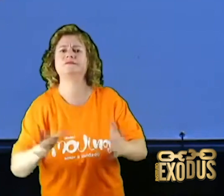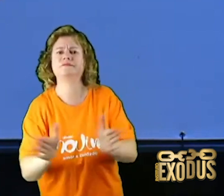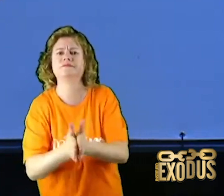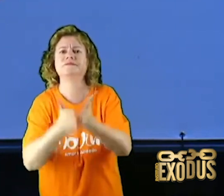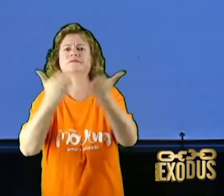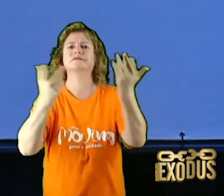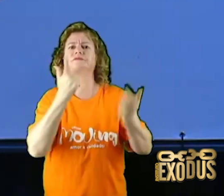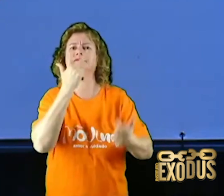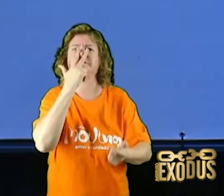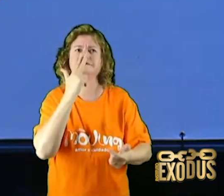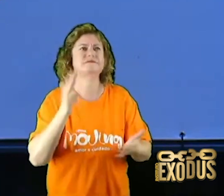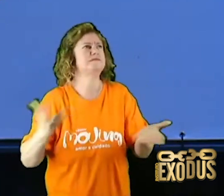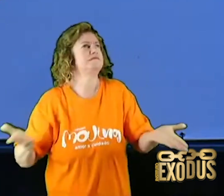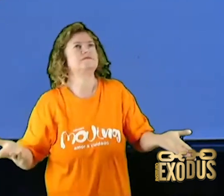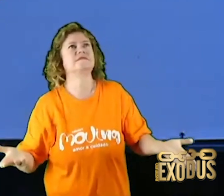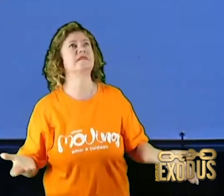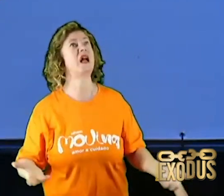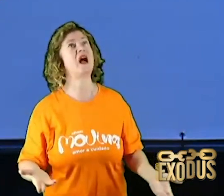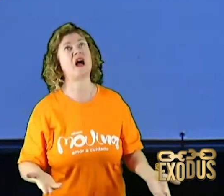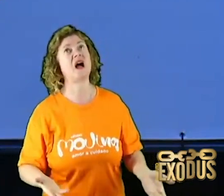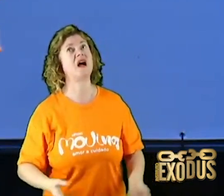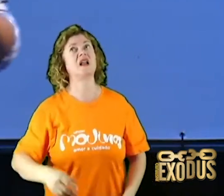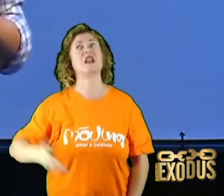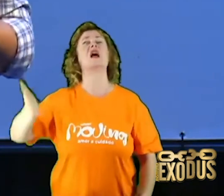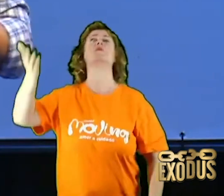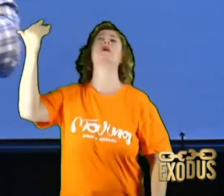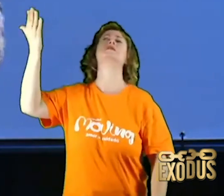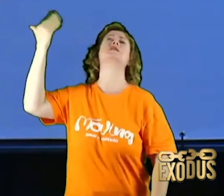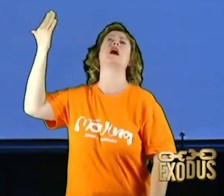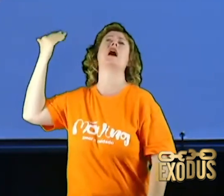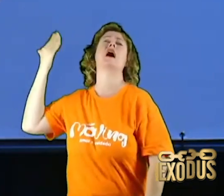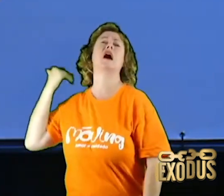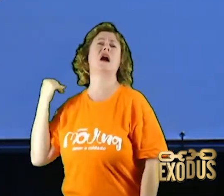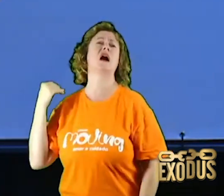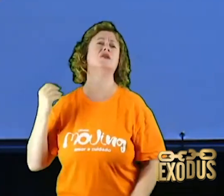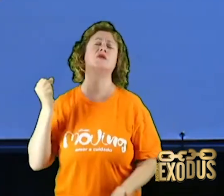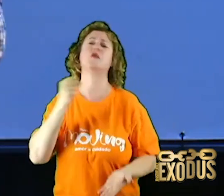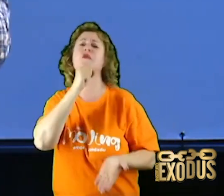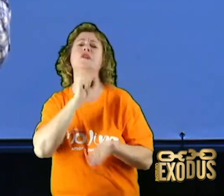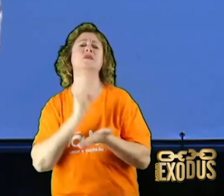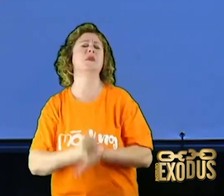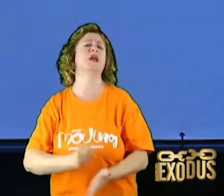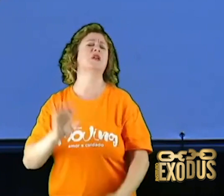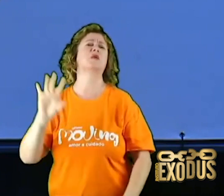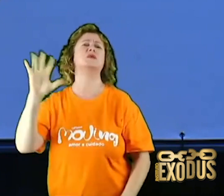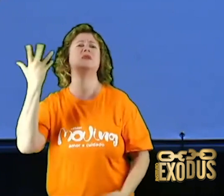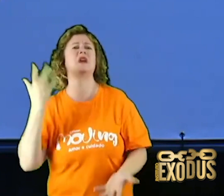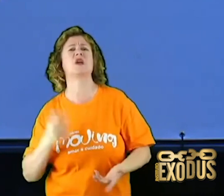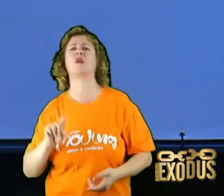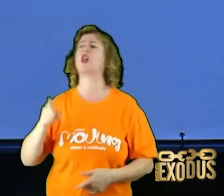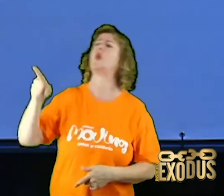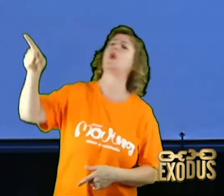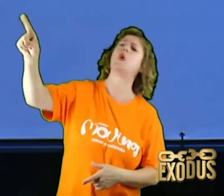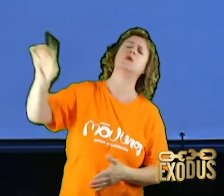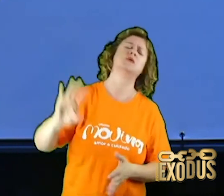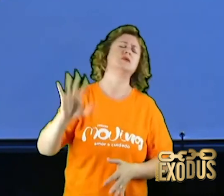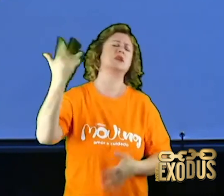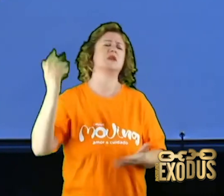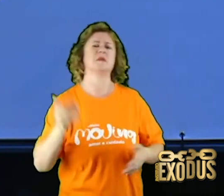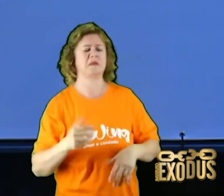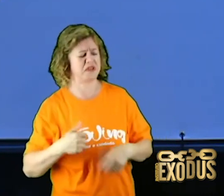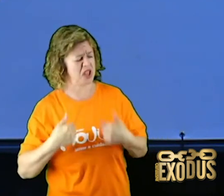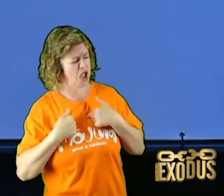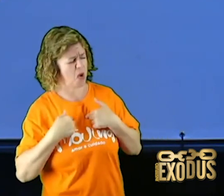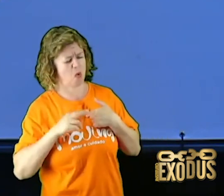no hospital que o pastor estava, mas isso não chega aqui, não chega nas minhas mãos, não chega na minha casa, eu não consigo ver.